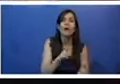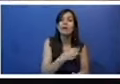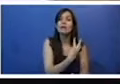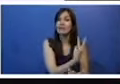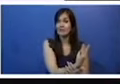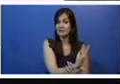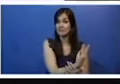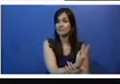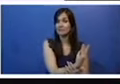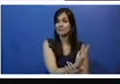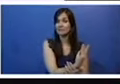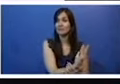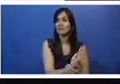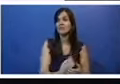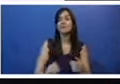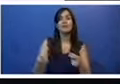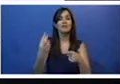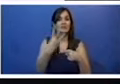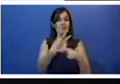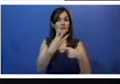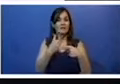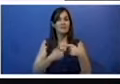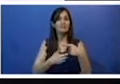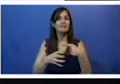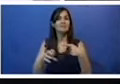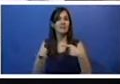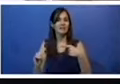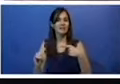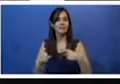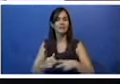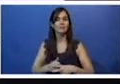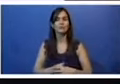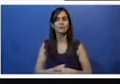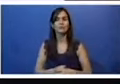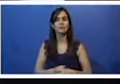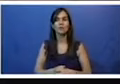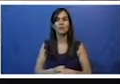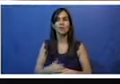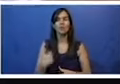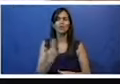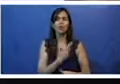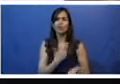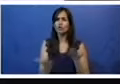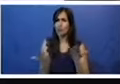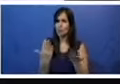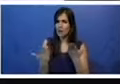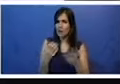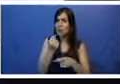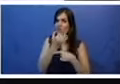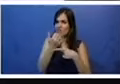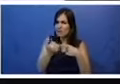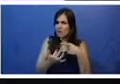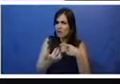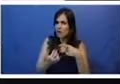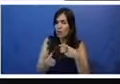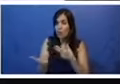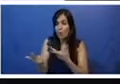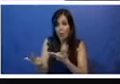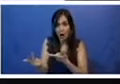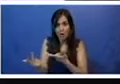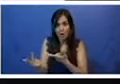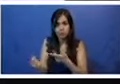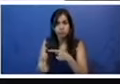três então ficou 3 10os quando a gente compara frações com o mesmo